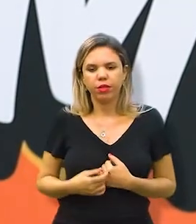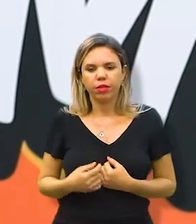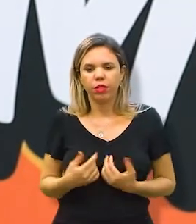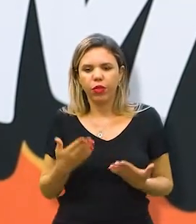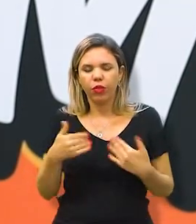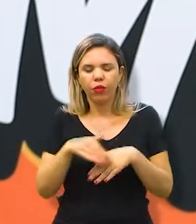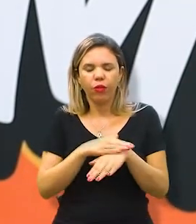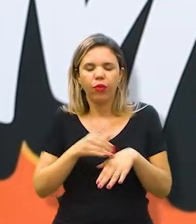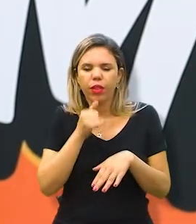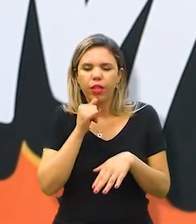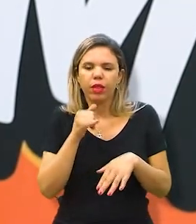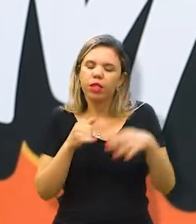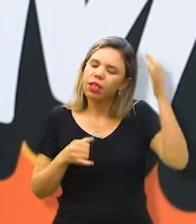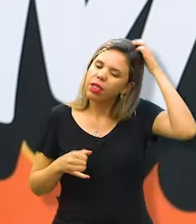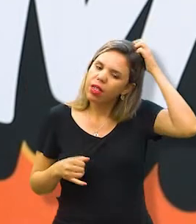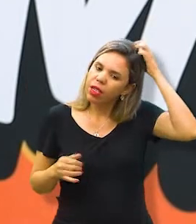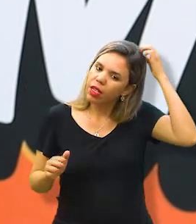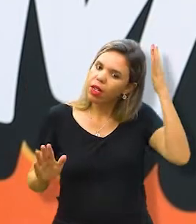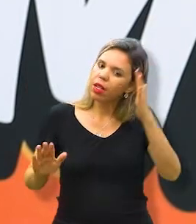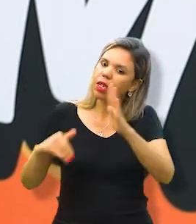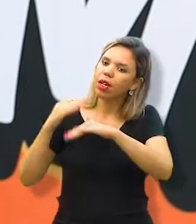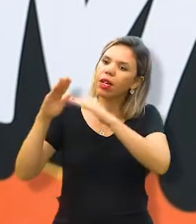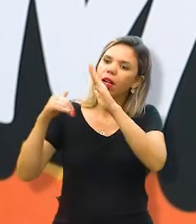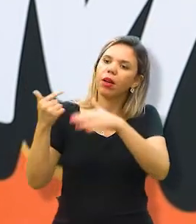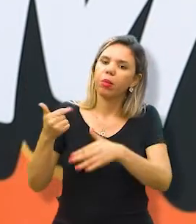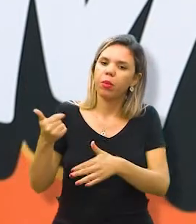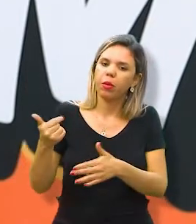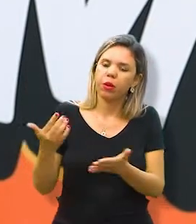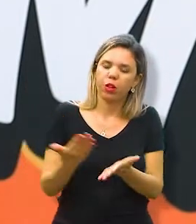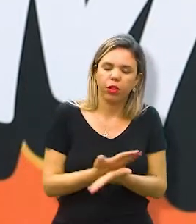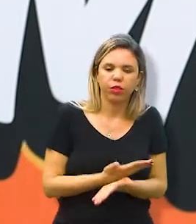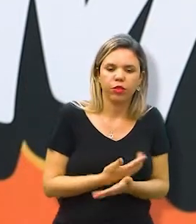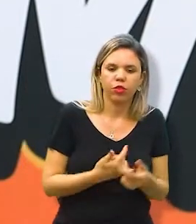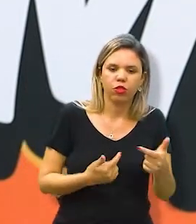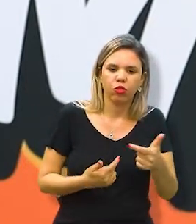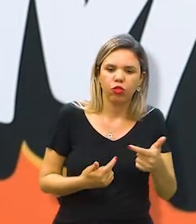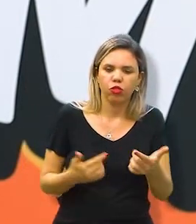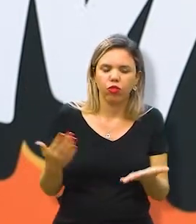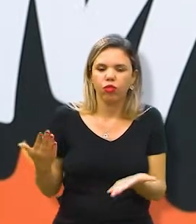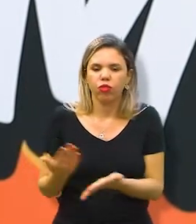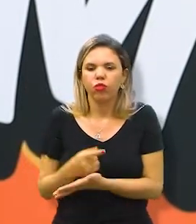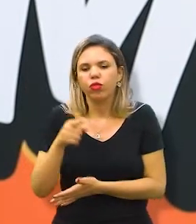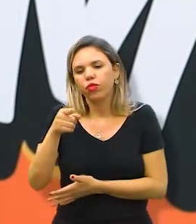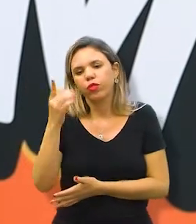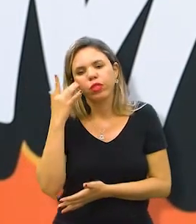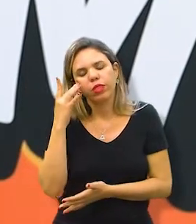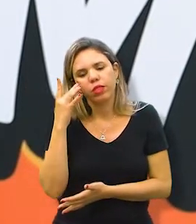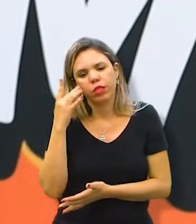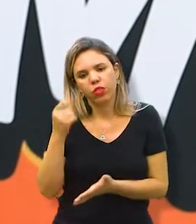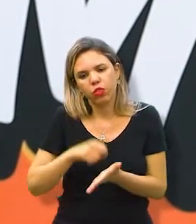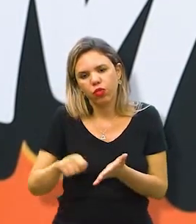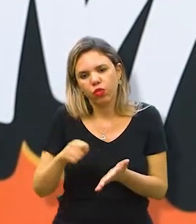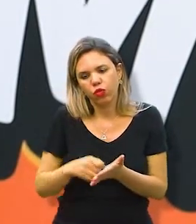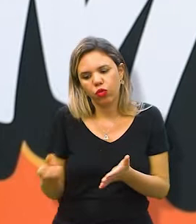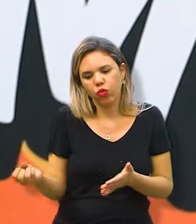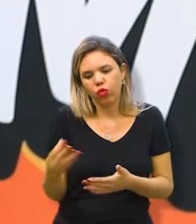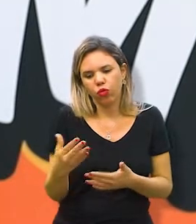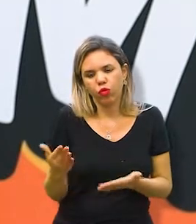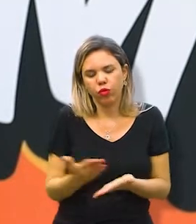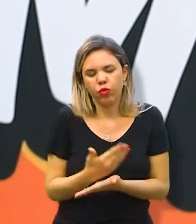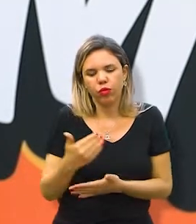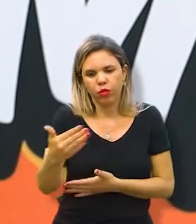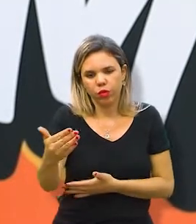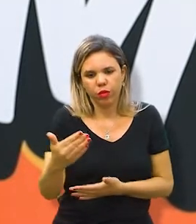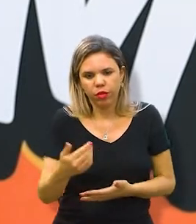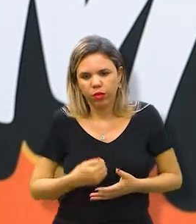a gente estava falando dessa evolução, né? Do primeiro livro para o segundo. E você, para escrever esse novo